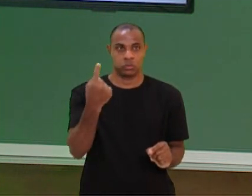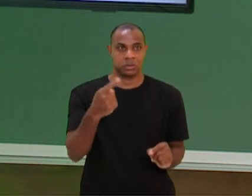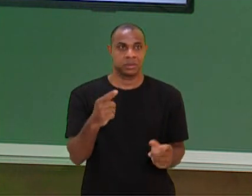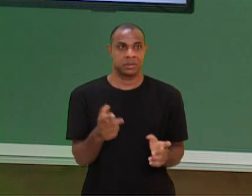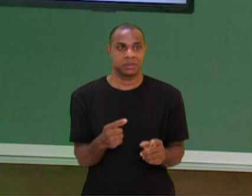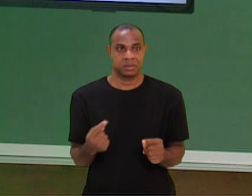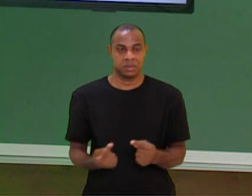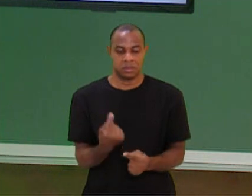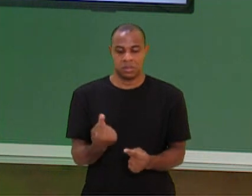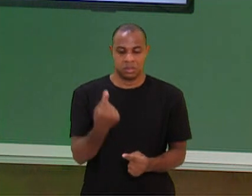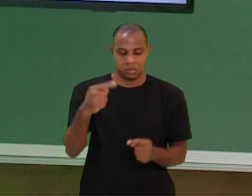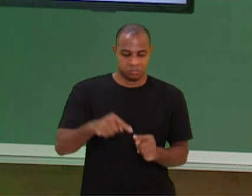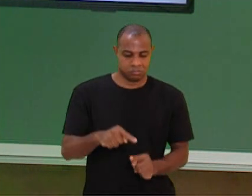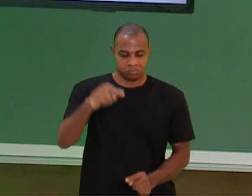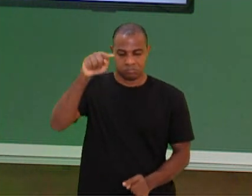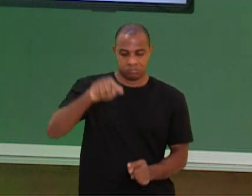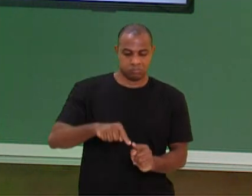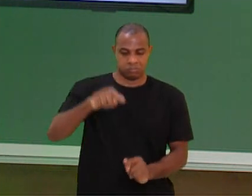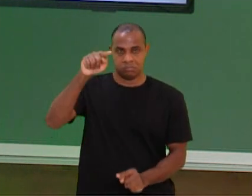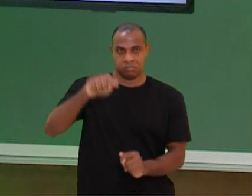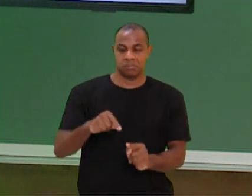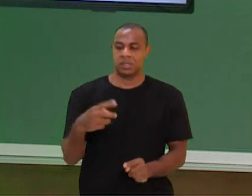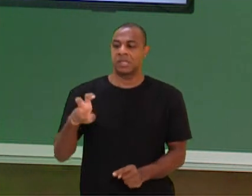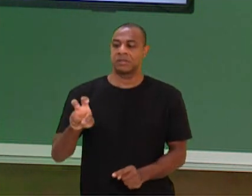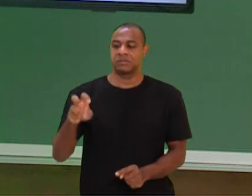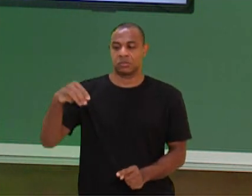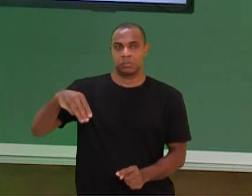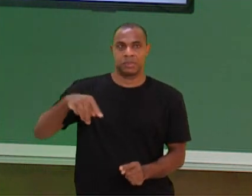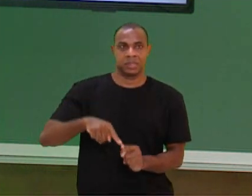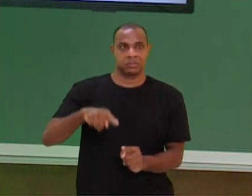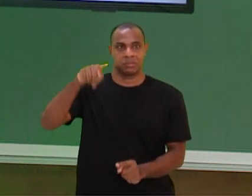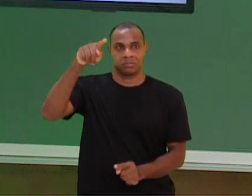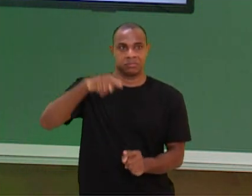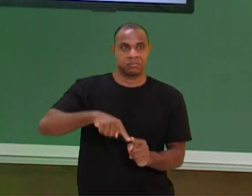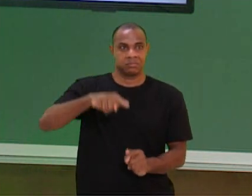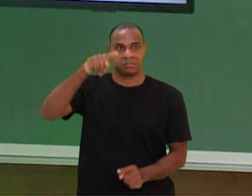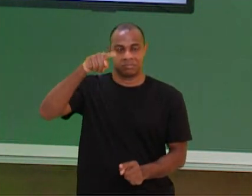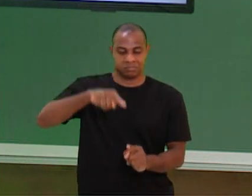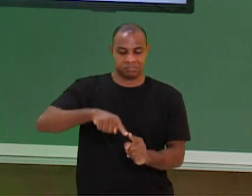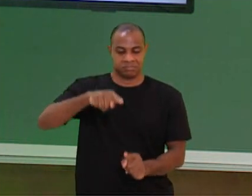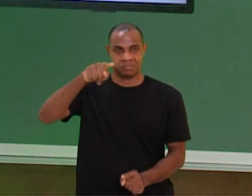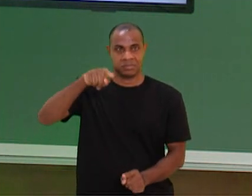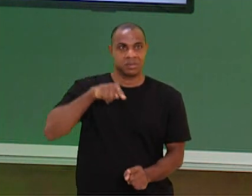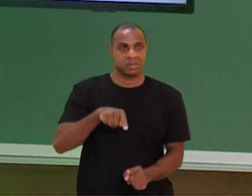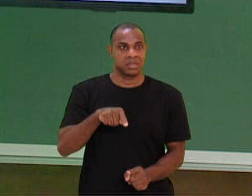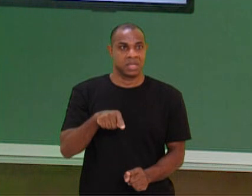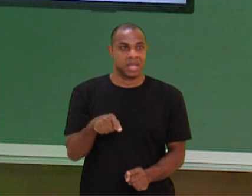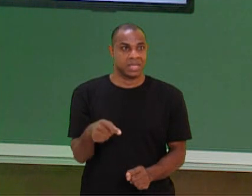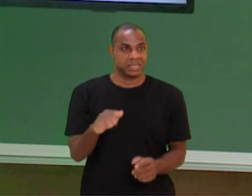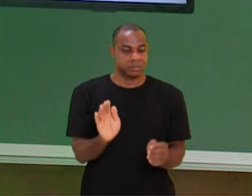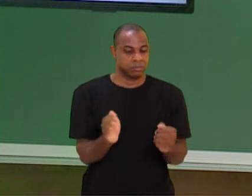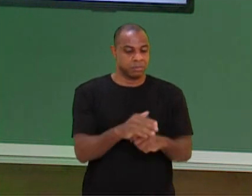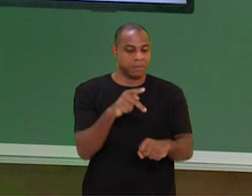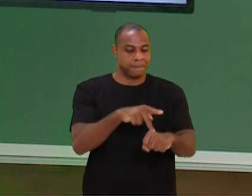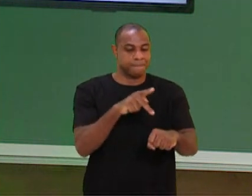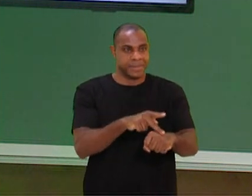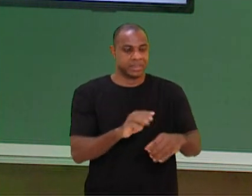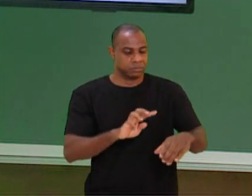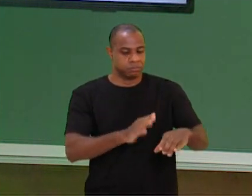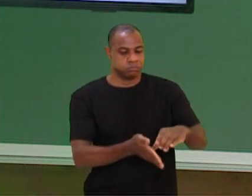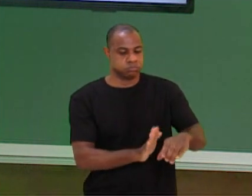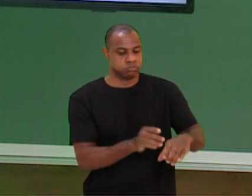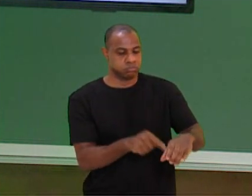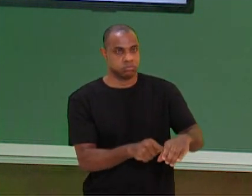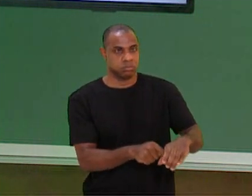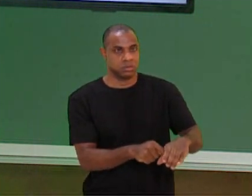melhor dizendo, é de 5 metros nessa linha, ou seja, tanto para o ponto A como para o ponto B. Mas aqui dentro da gruta, ele te deu uma distância de 1